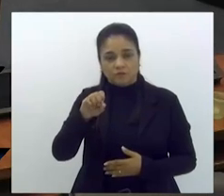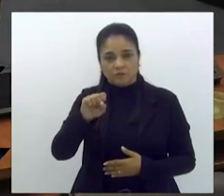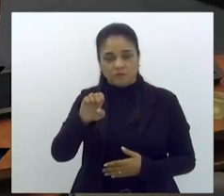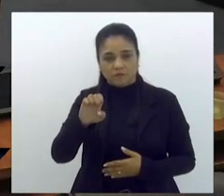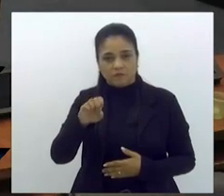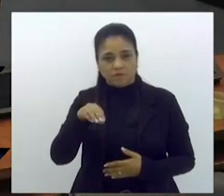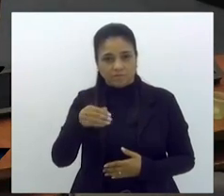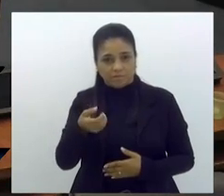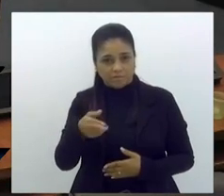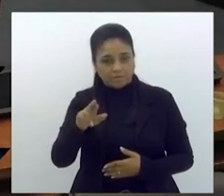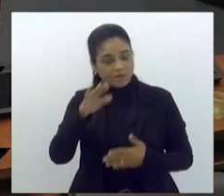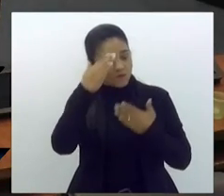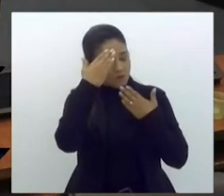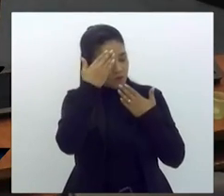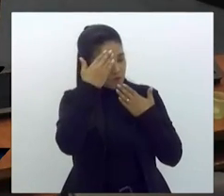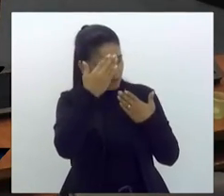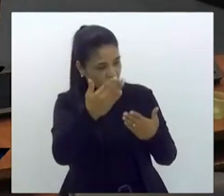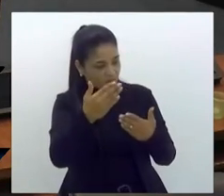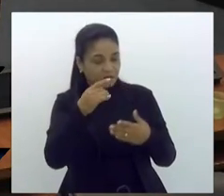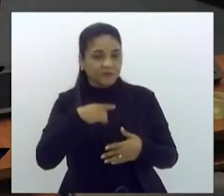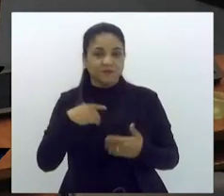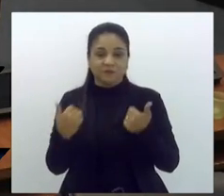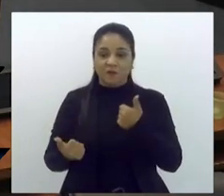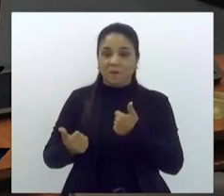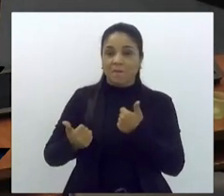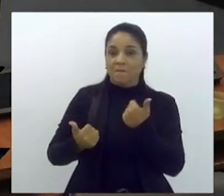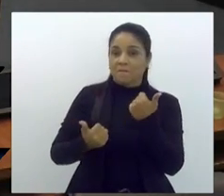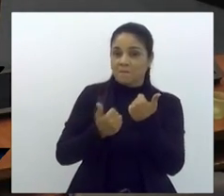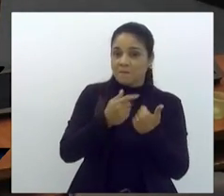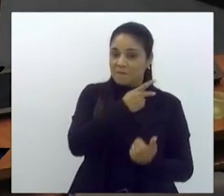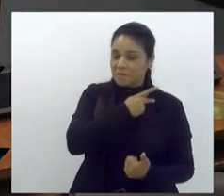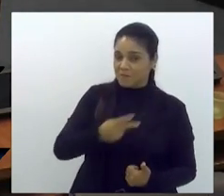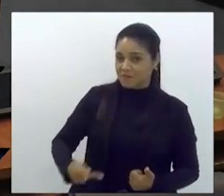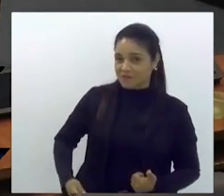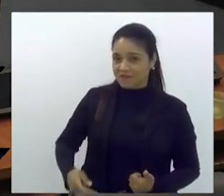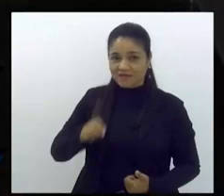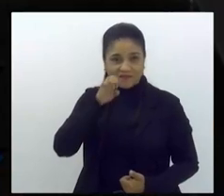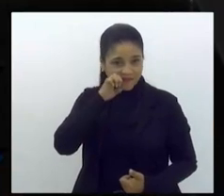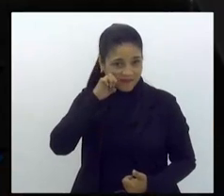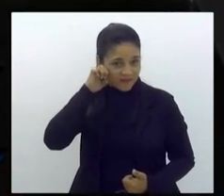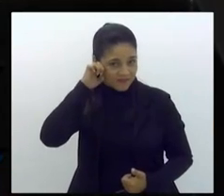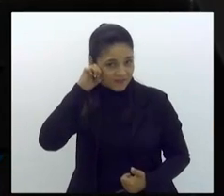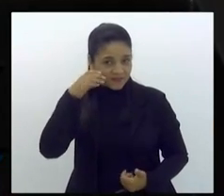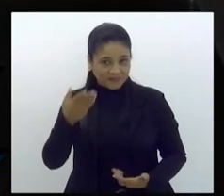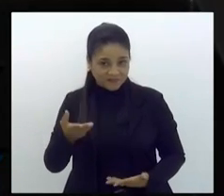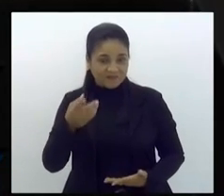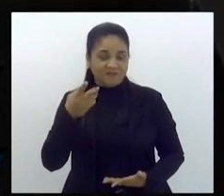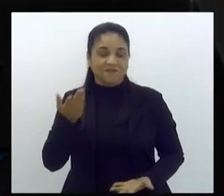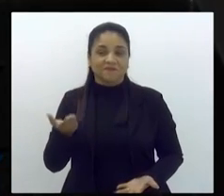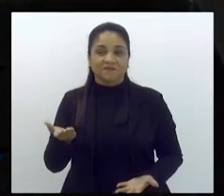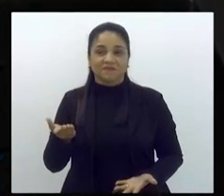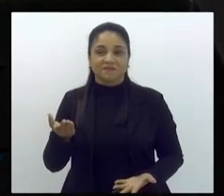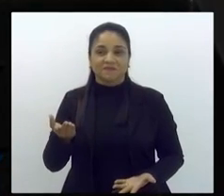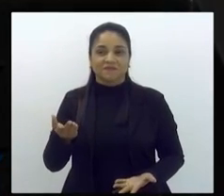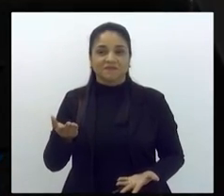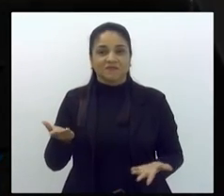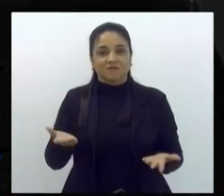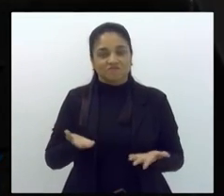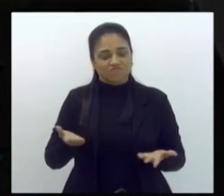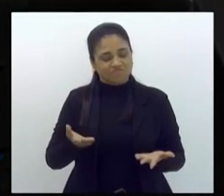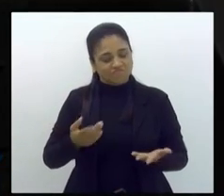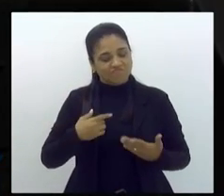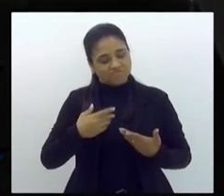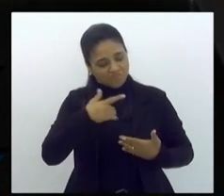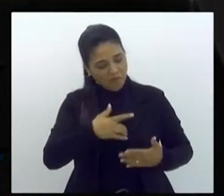obrigado presidenta elika takimoto uma honra tá sendo presidido por